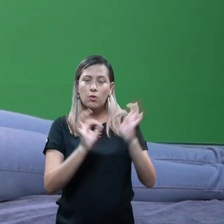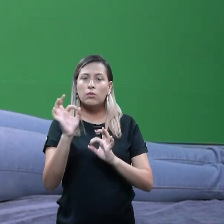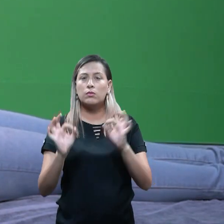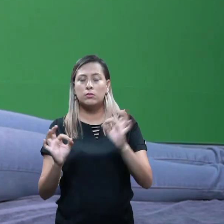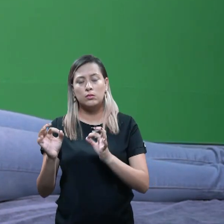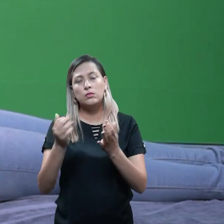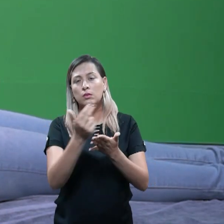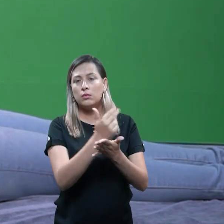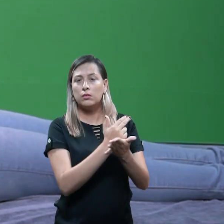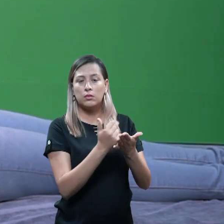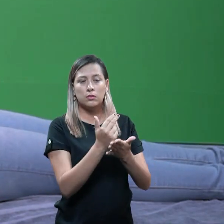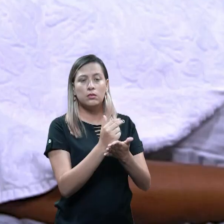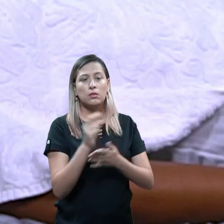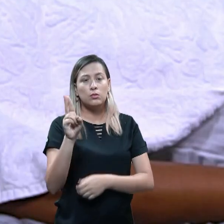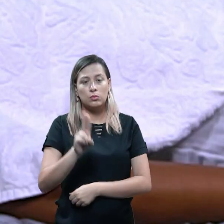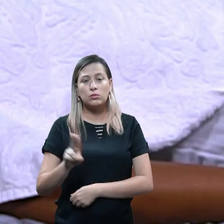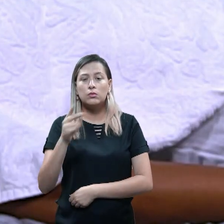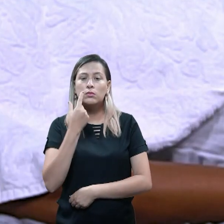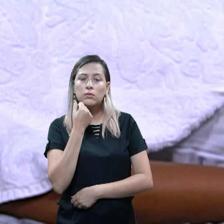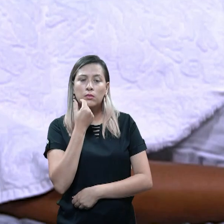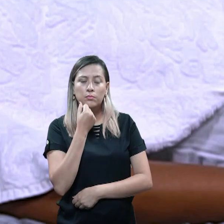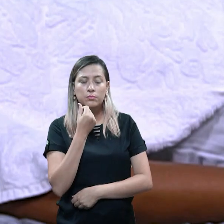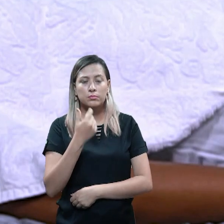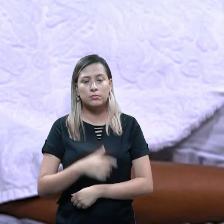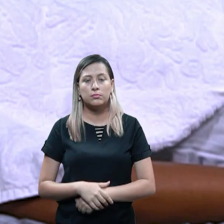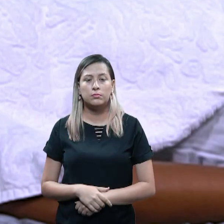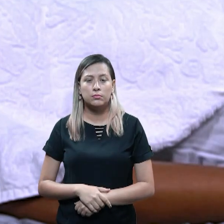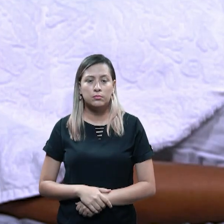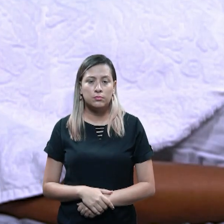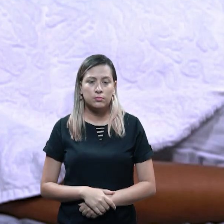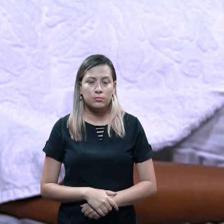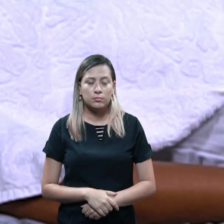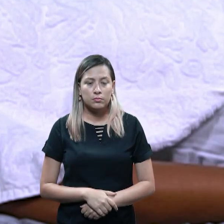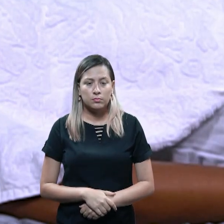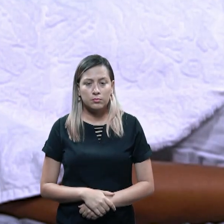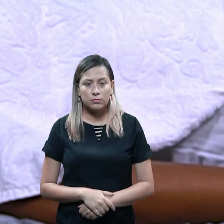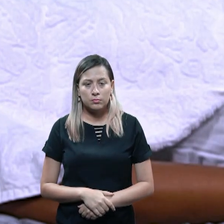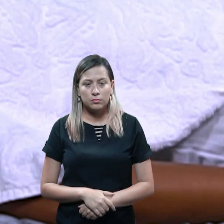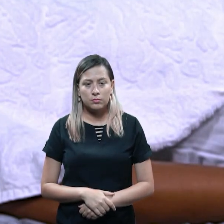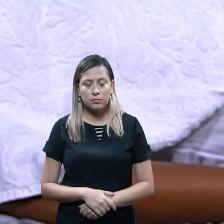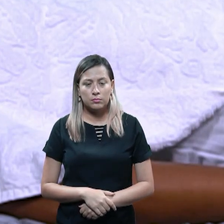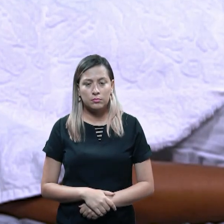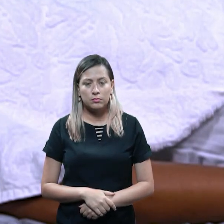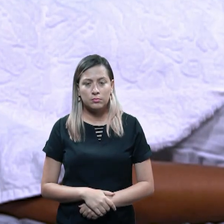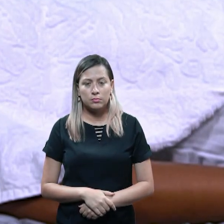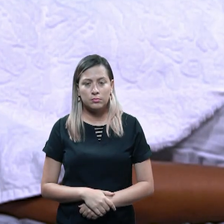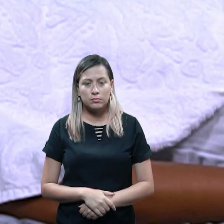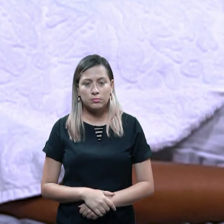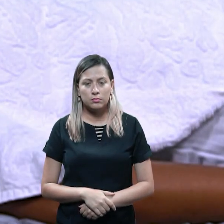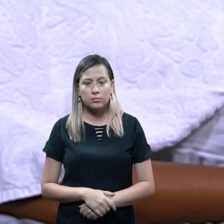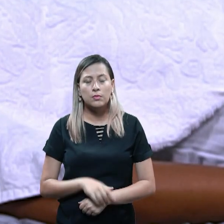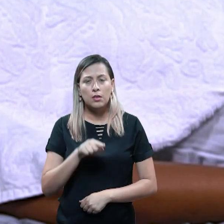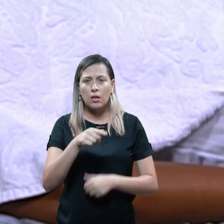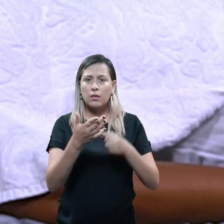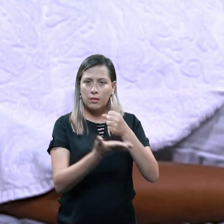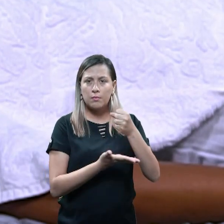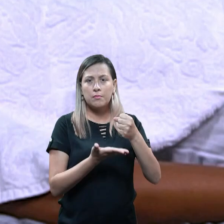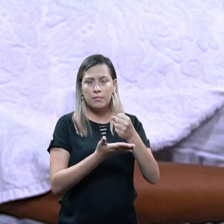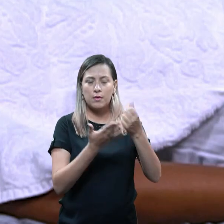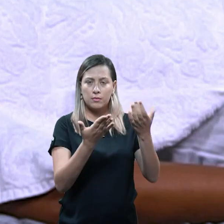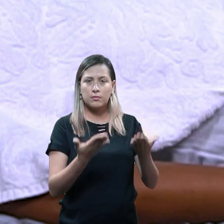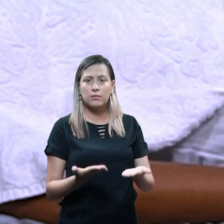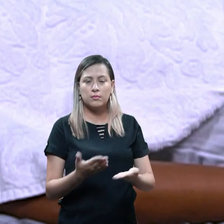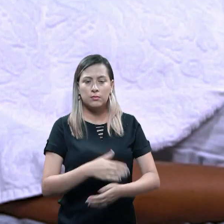vou com o lápis, e eu só vou completar. Tem uma base aqui e outra aqui, eu